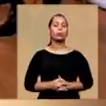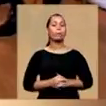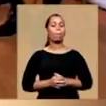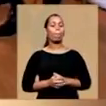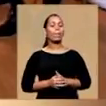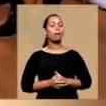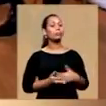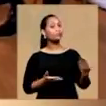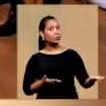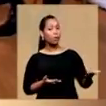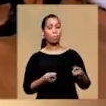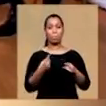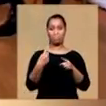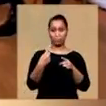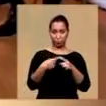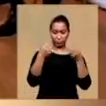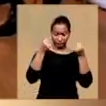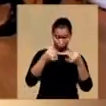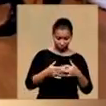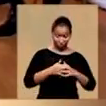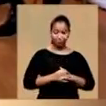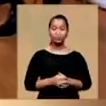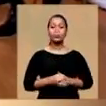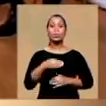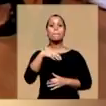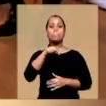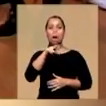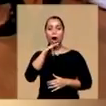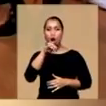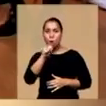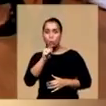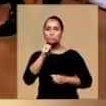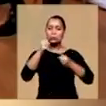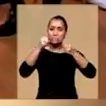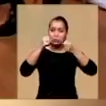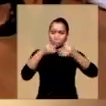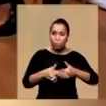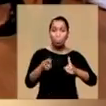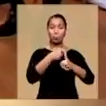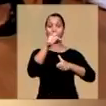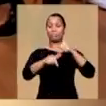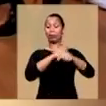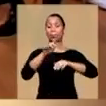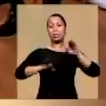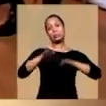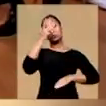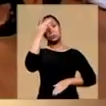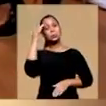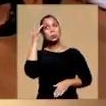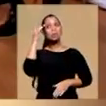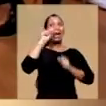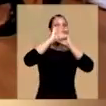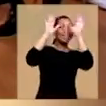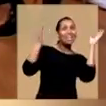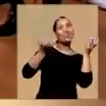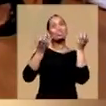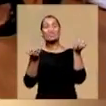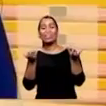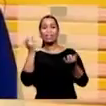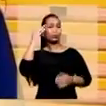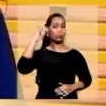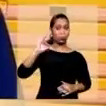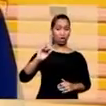funcionar? Porque é o seguinte, até o Marcos disse a questão do primeiro emprego, né, que às vezes a pessoa não está claro o que ela